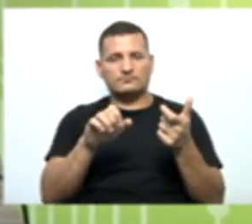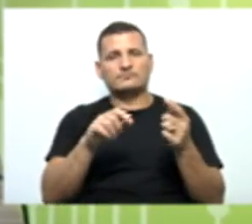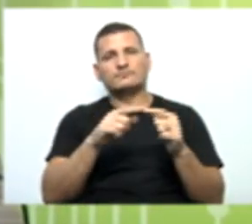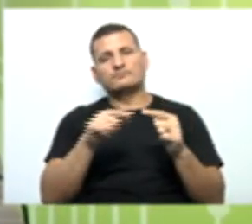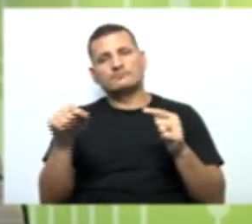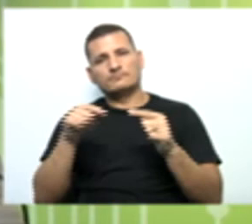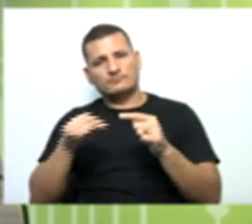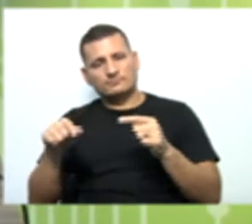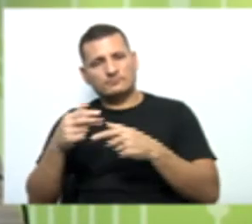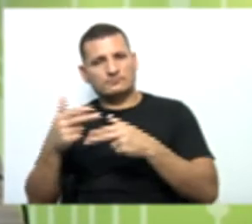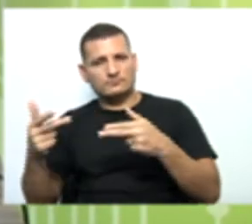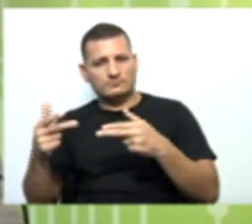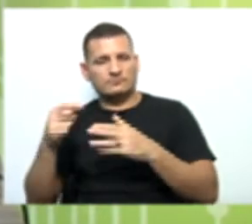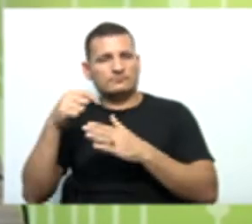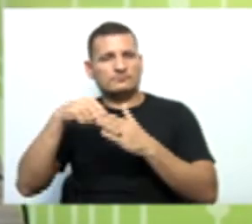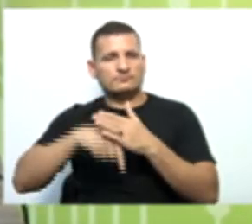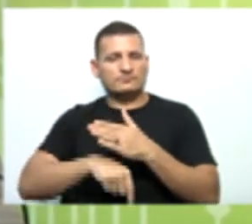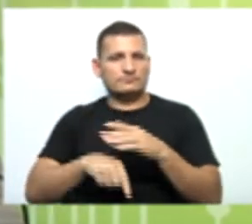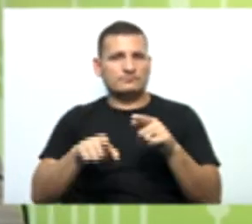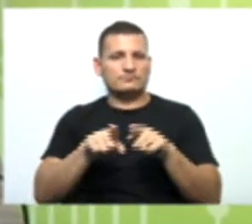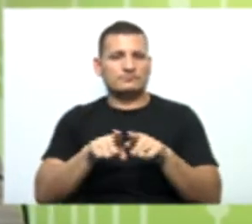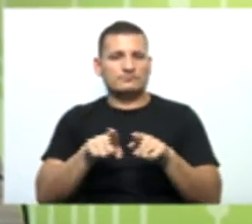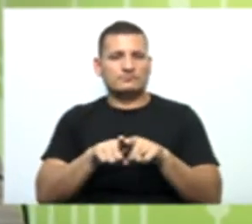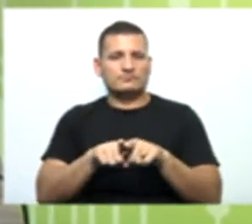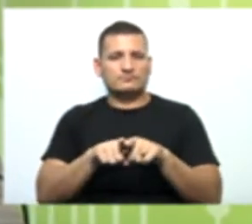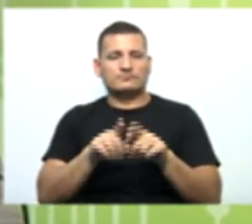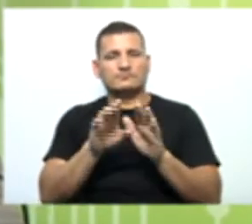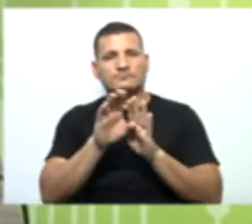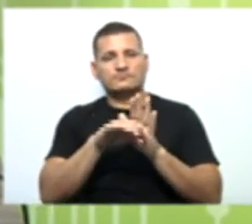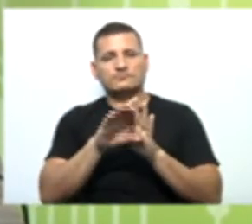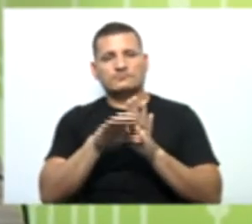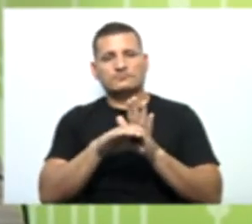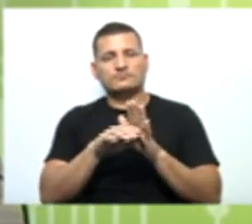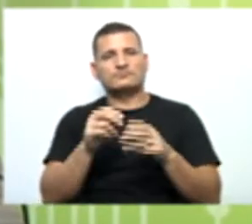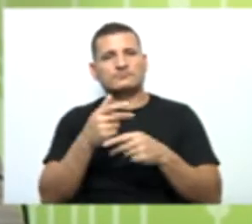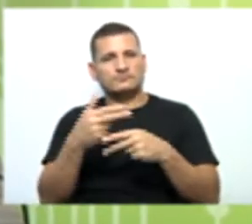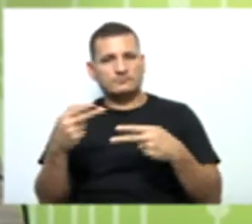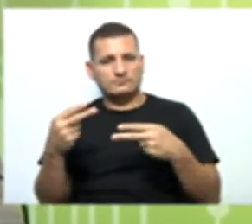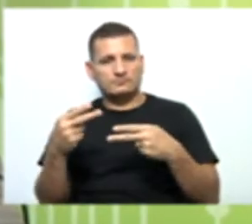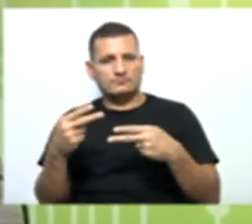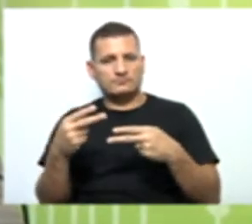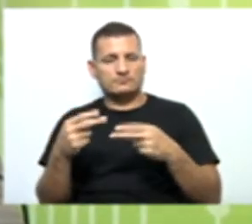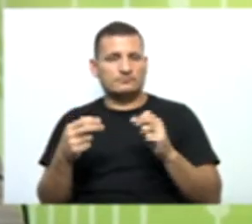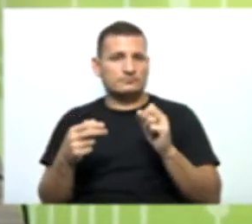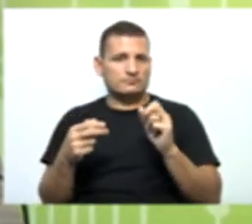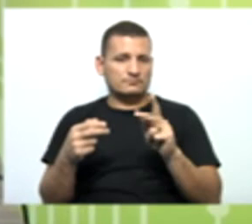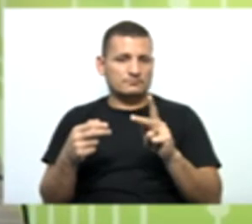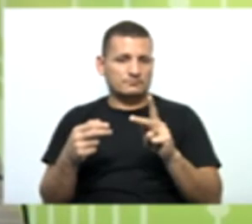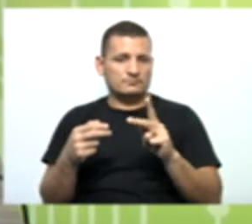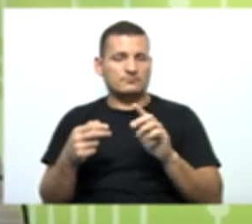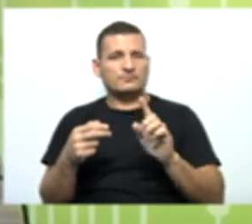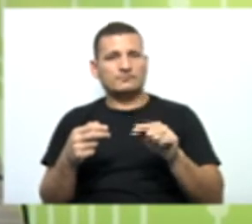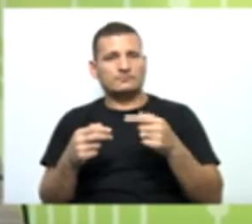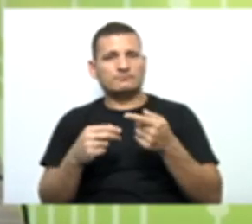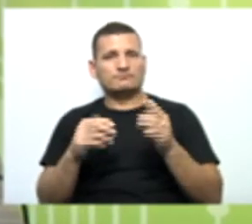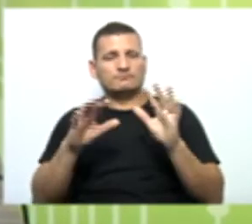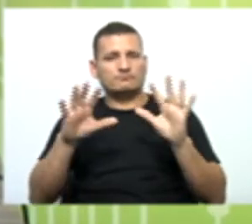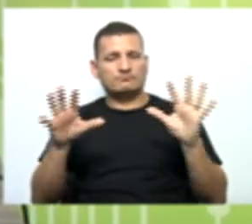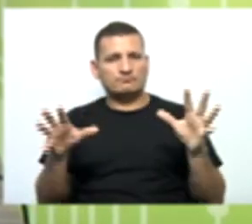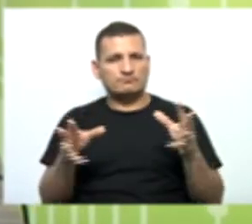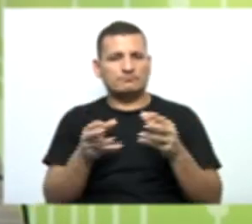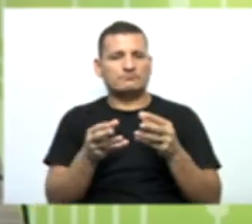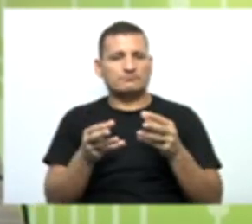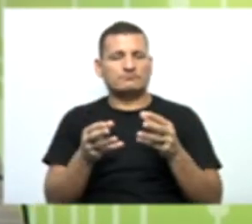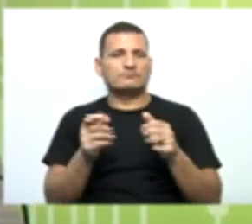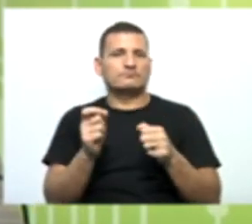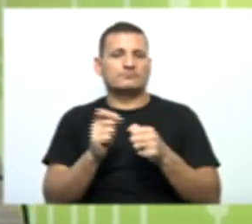objeto. E nos aprofundamos um pouquinho mais no conceito de objeto. ok? Depois nós juntamos tudo isso e fizemos